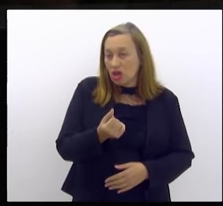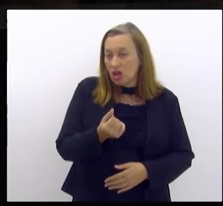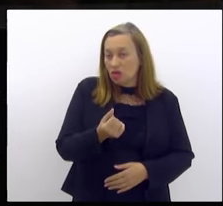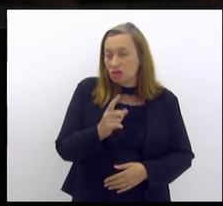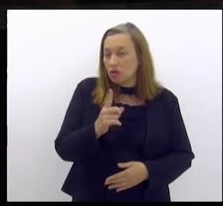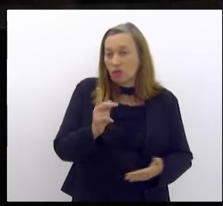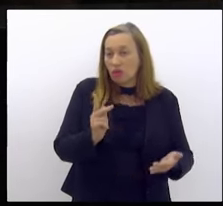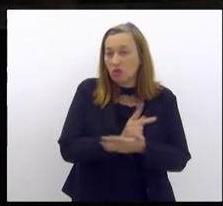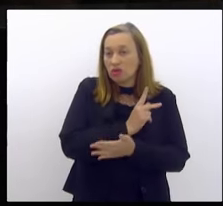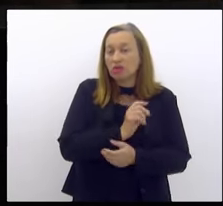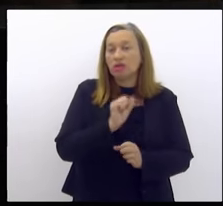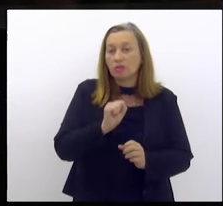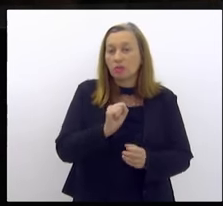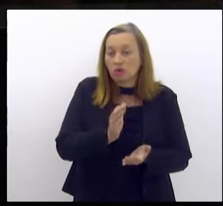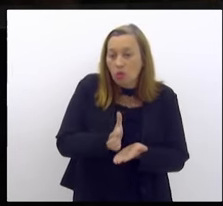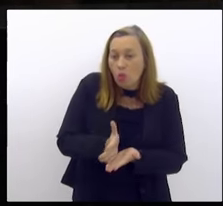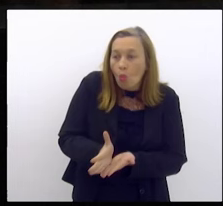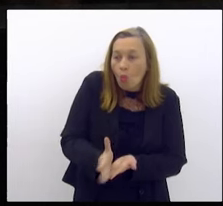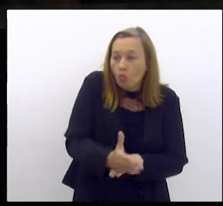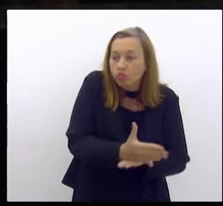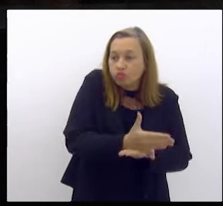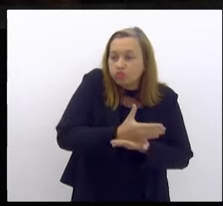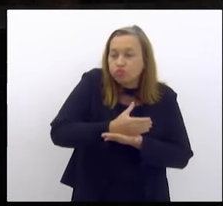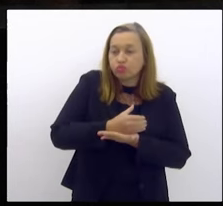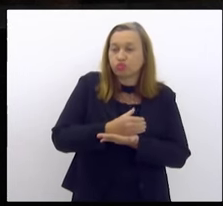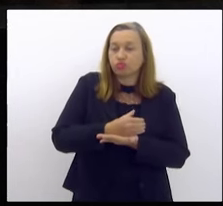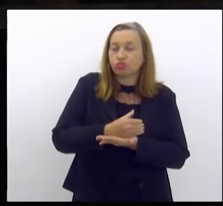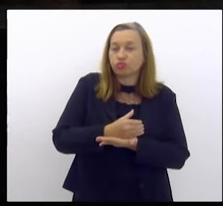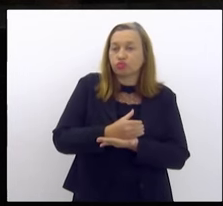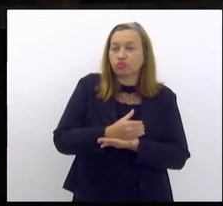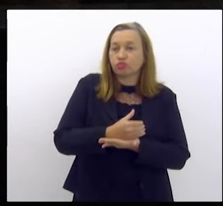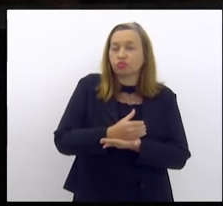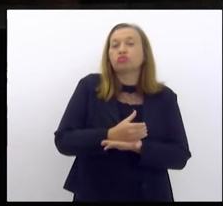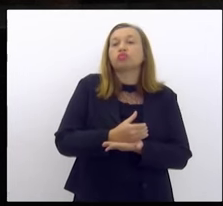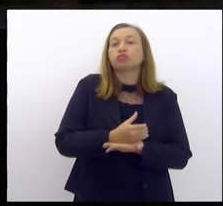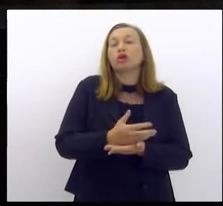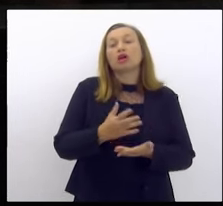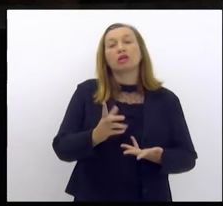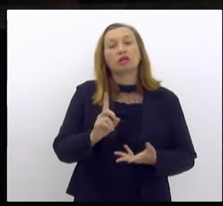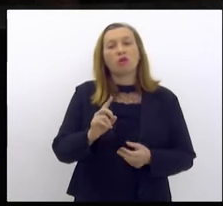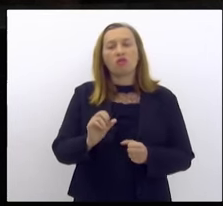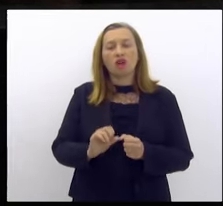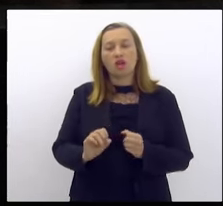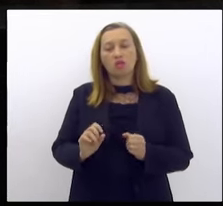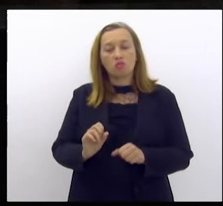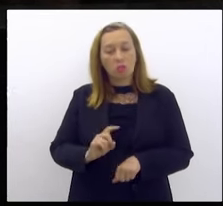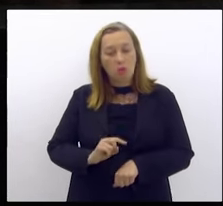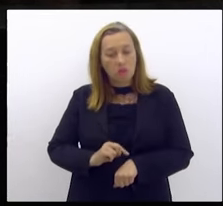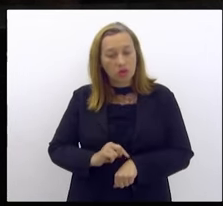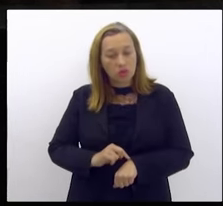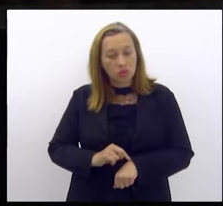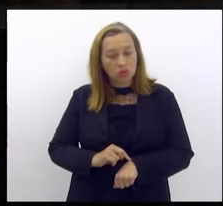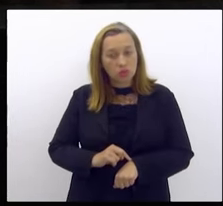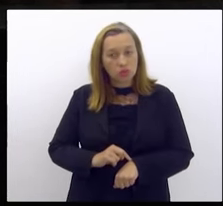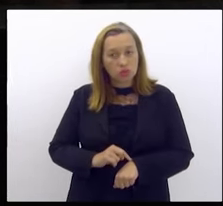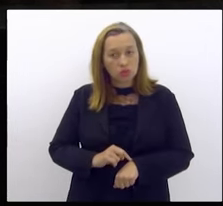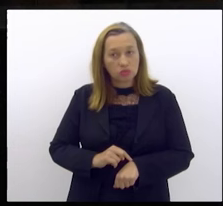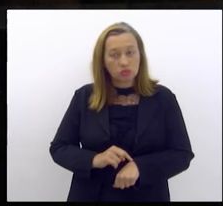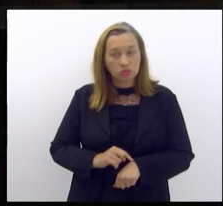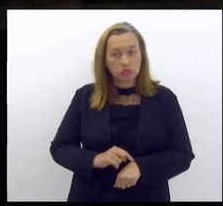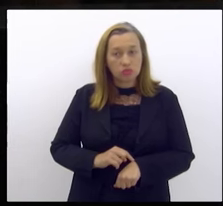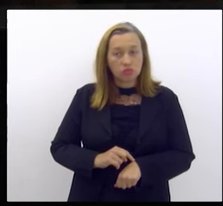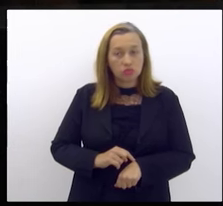ter aumento de receitas. E também não falei no momento oportuno, porque não